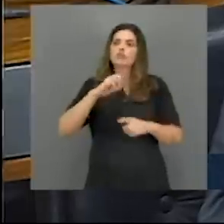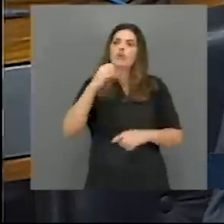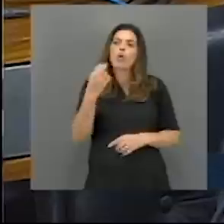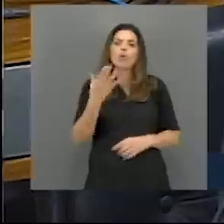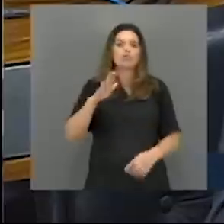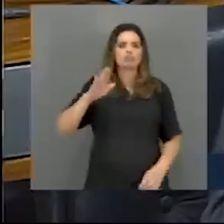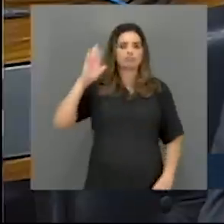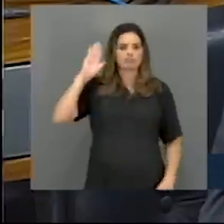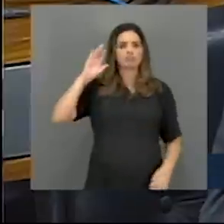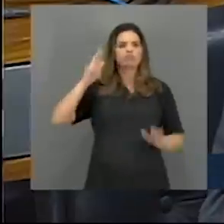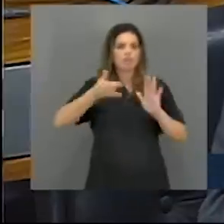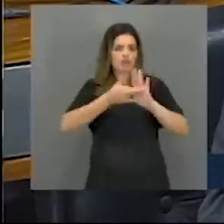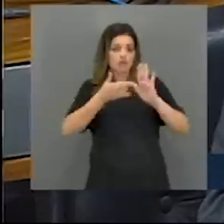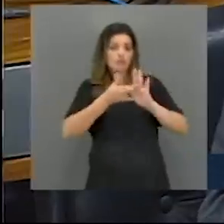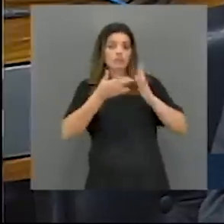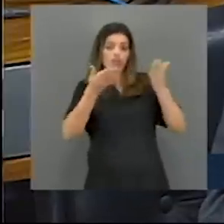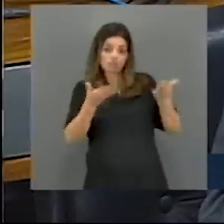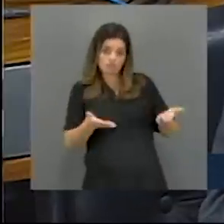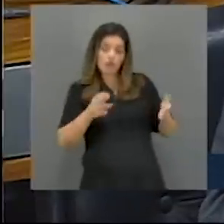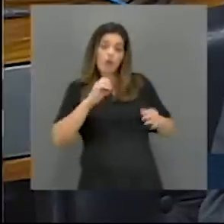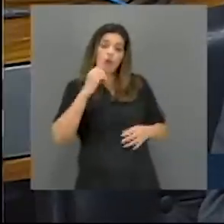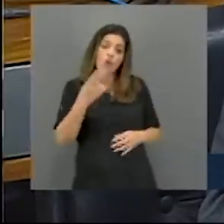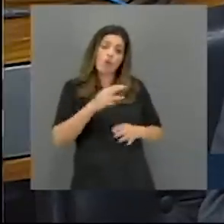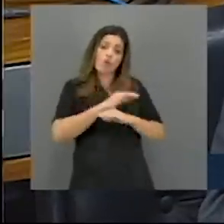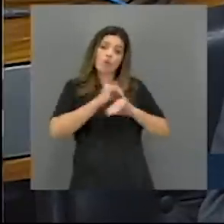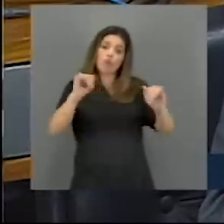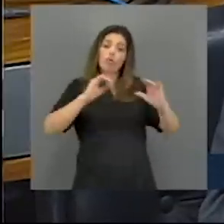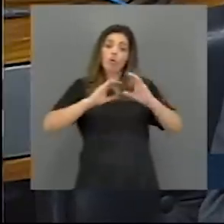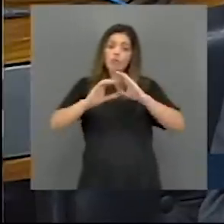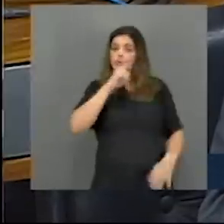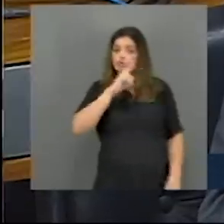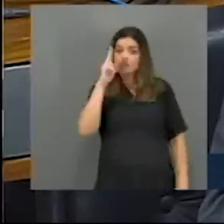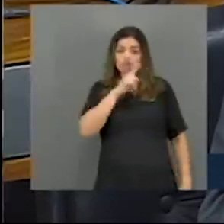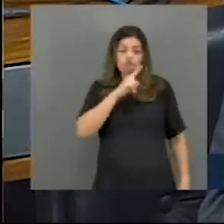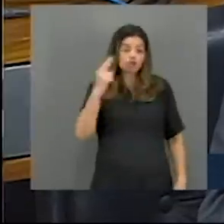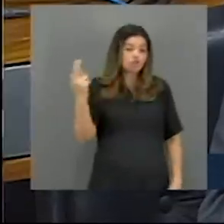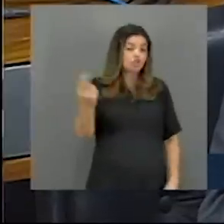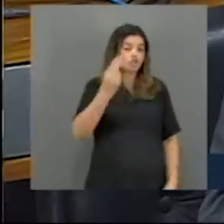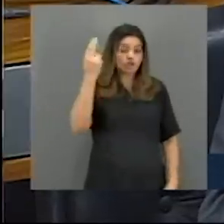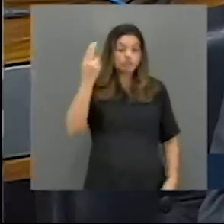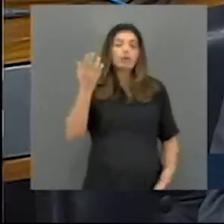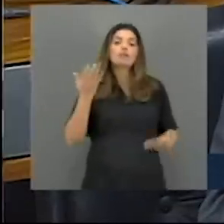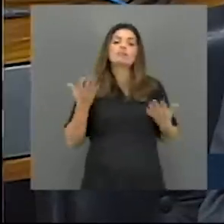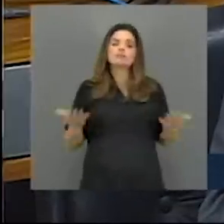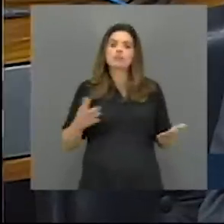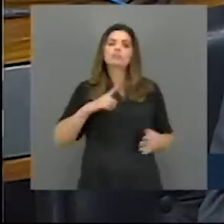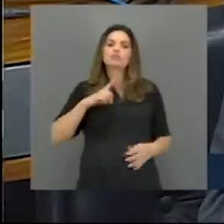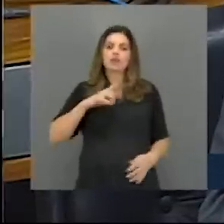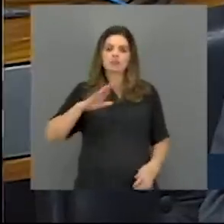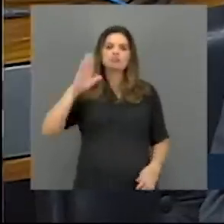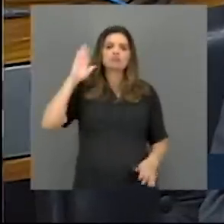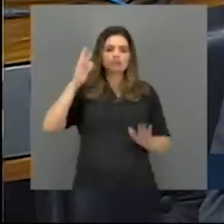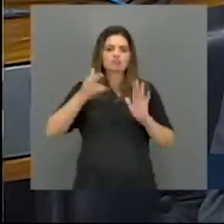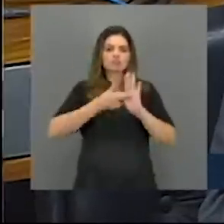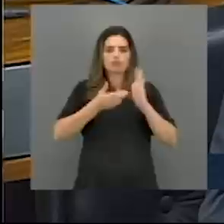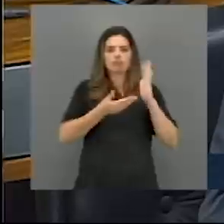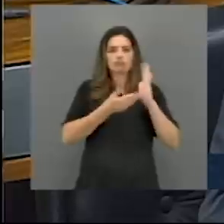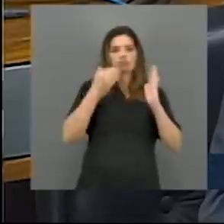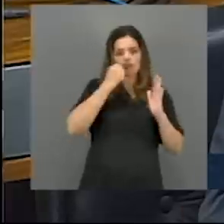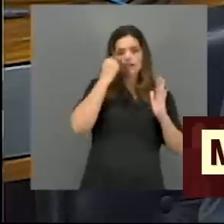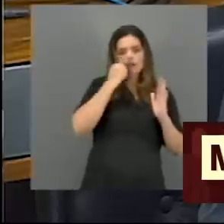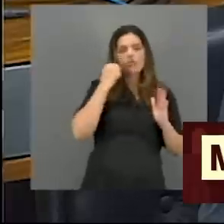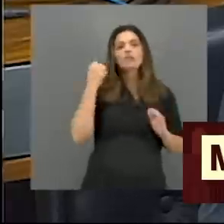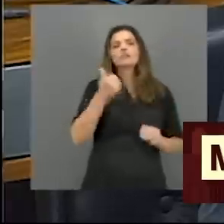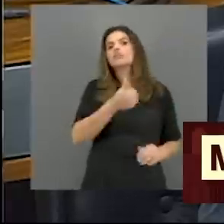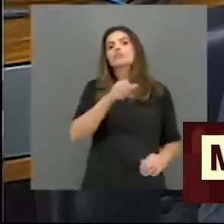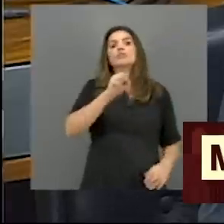questão de ordem, que é o caso em tela, ou fazer comunicado de natureza urgentíssima. Há inclusive uma questão de ordem na Câmara dos Deputados, a